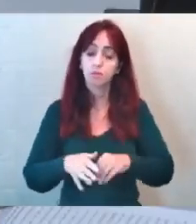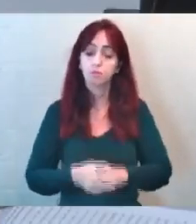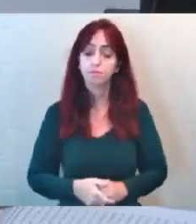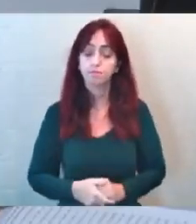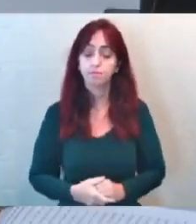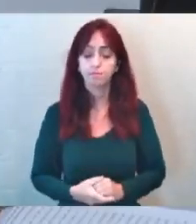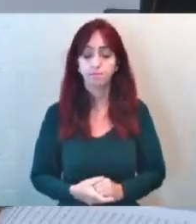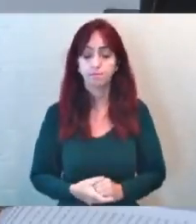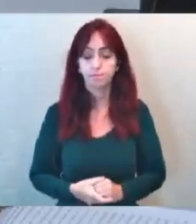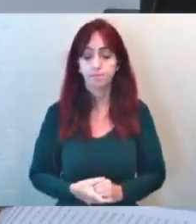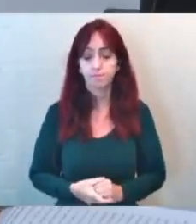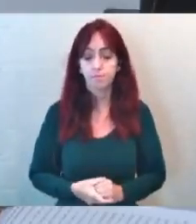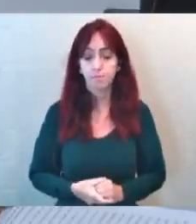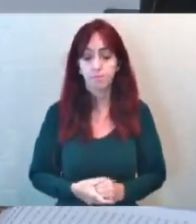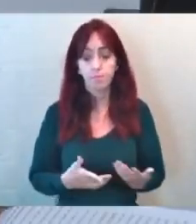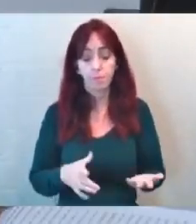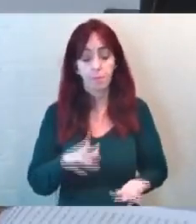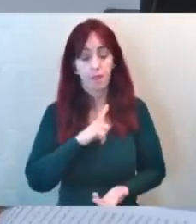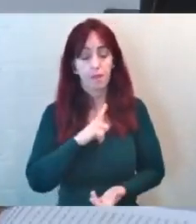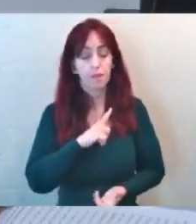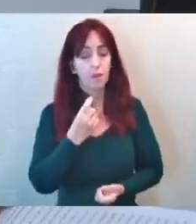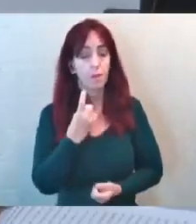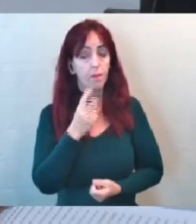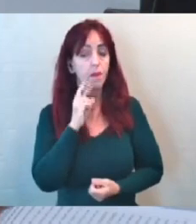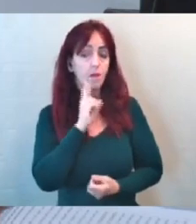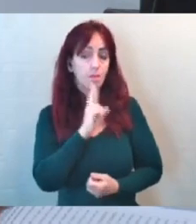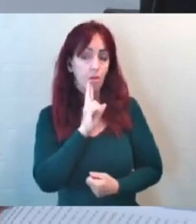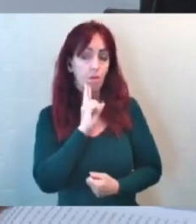Pois é, mas nós temos uma resposta,